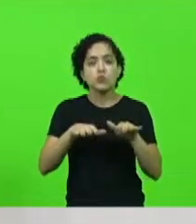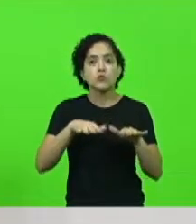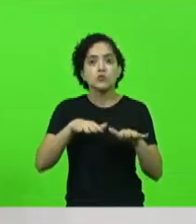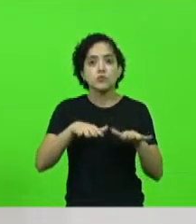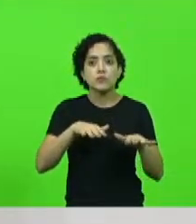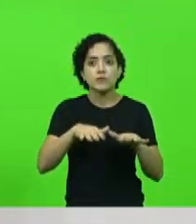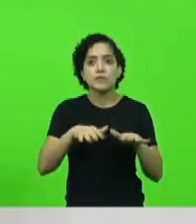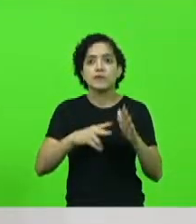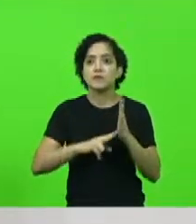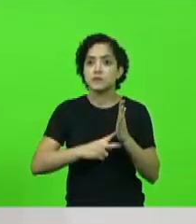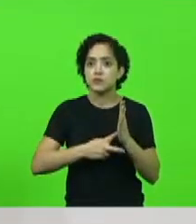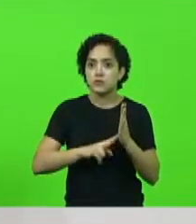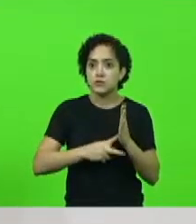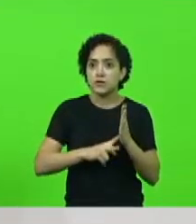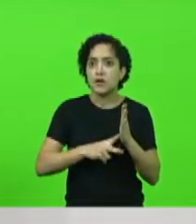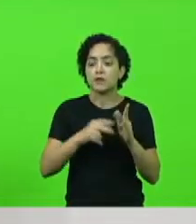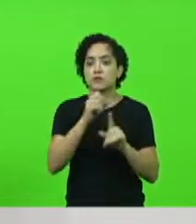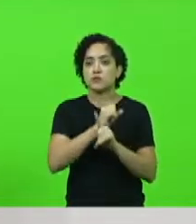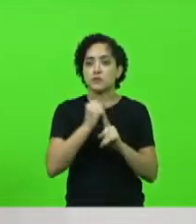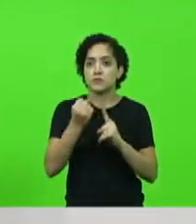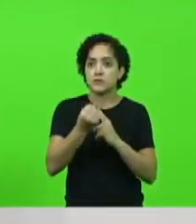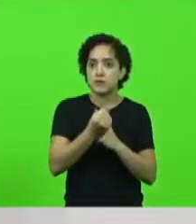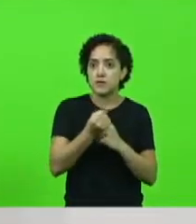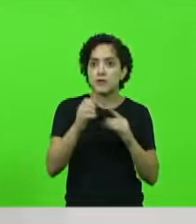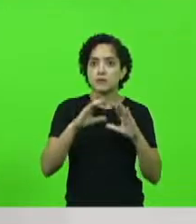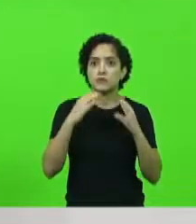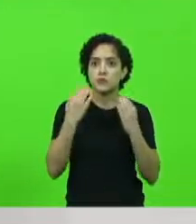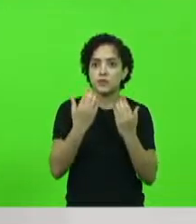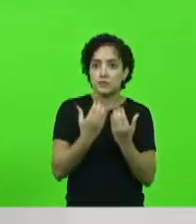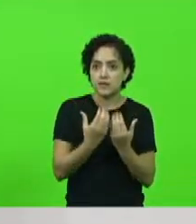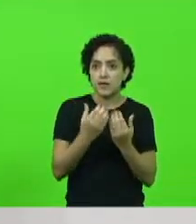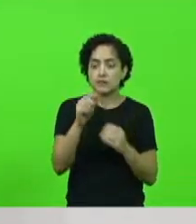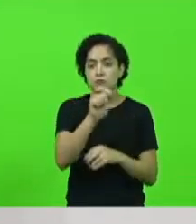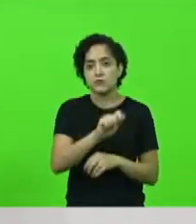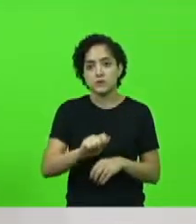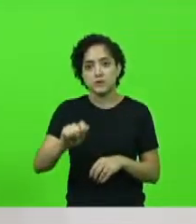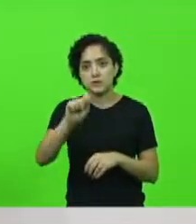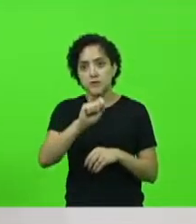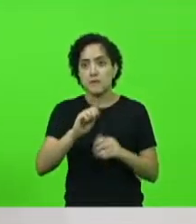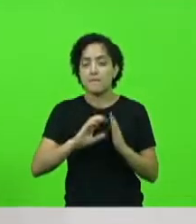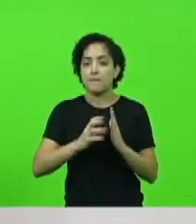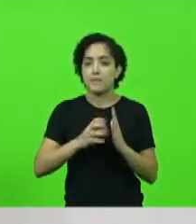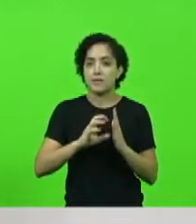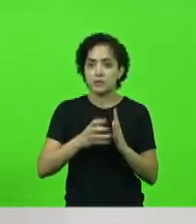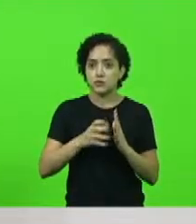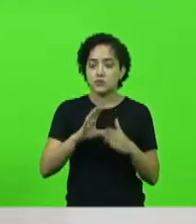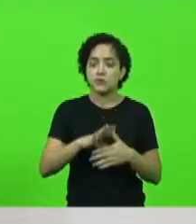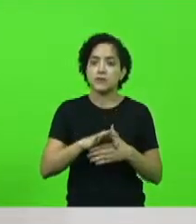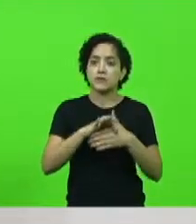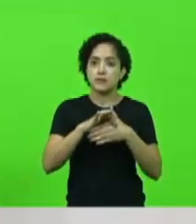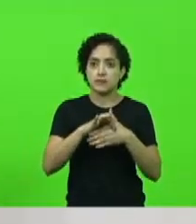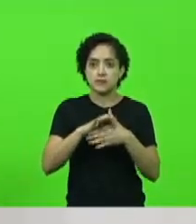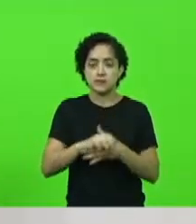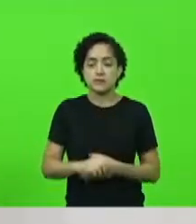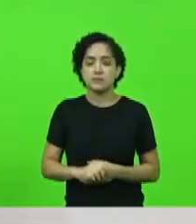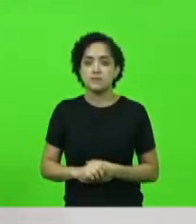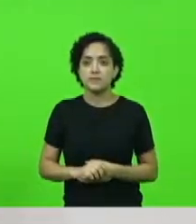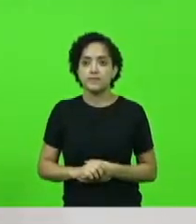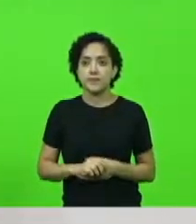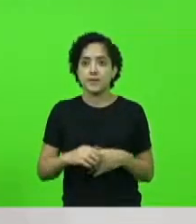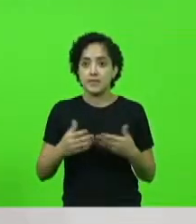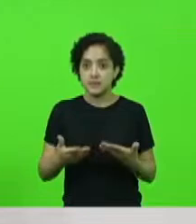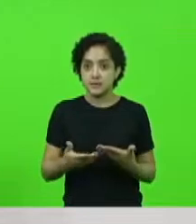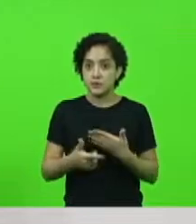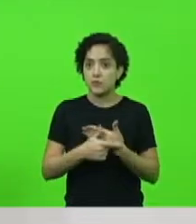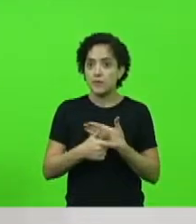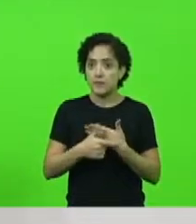sindicais, pastorais, comunidades, associações, partido e lideranças municipais. Sendo o papel desta